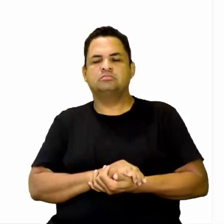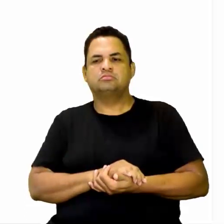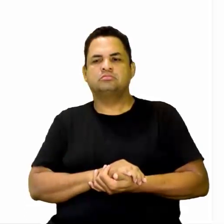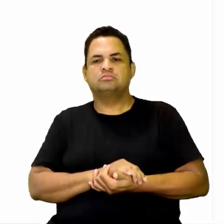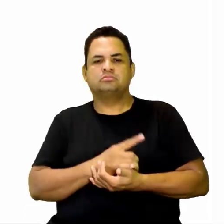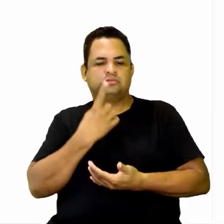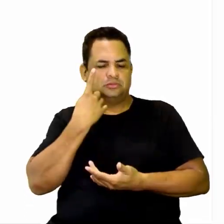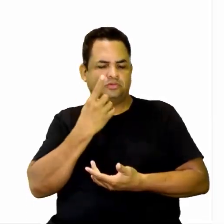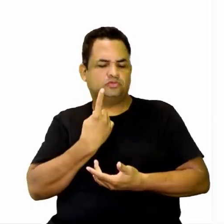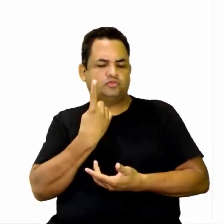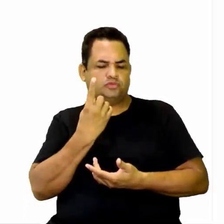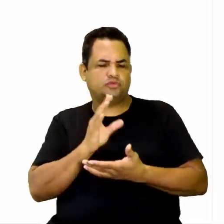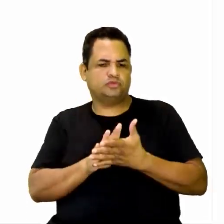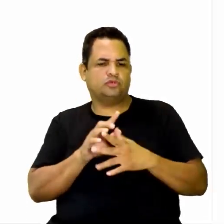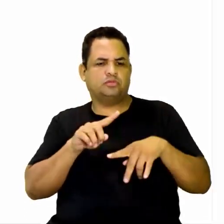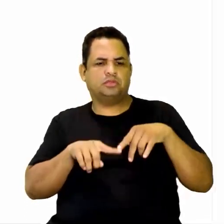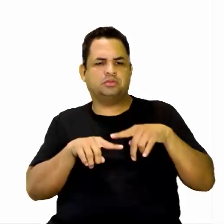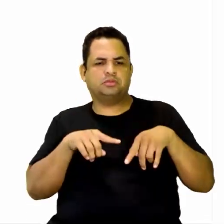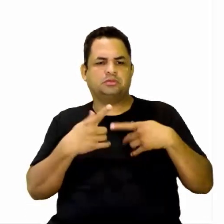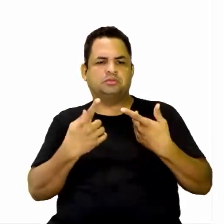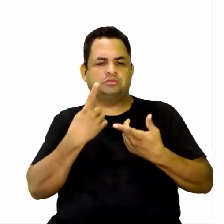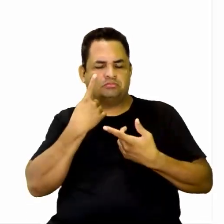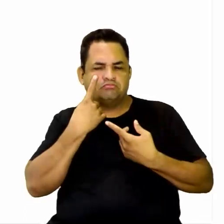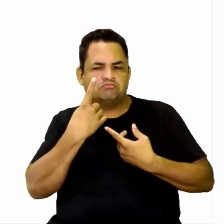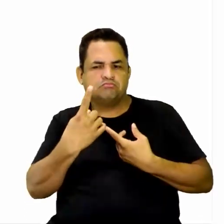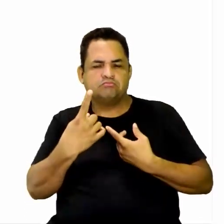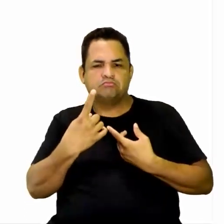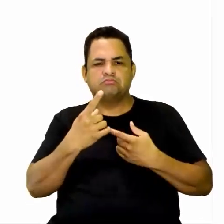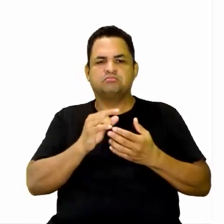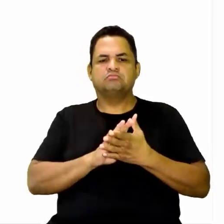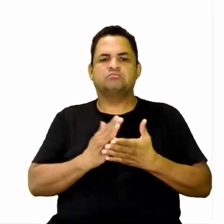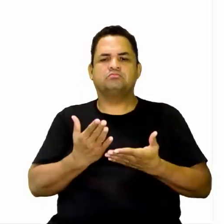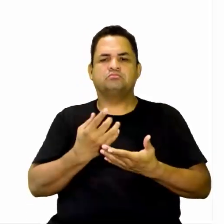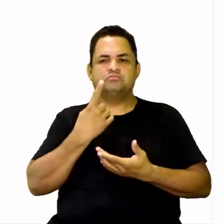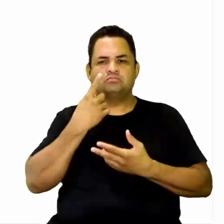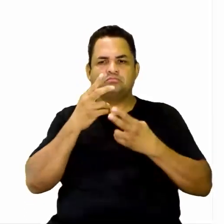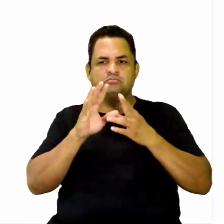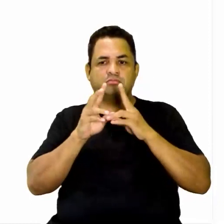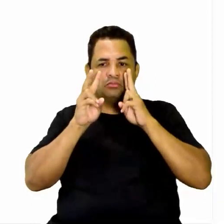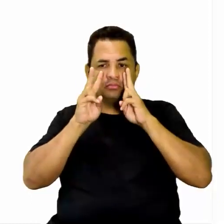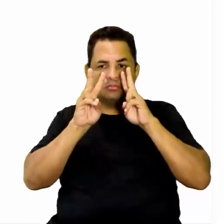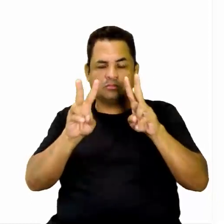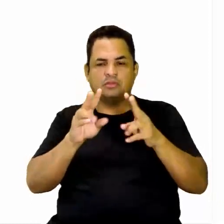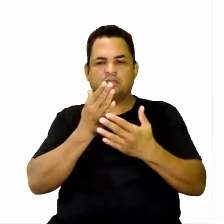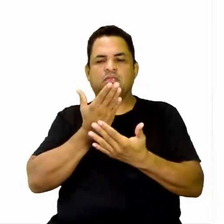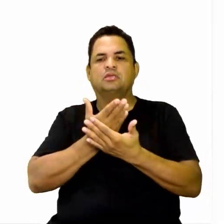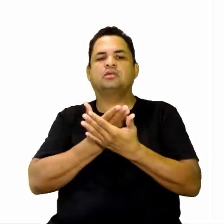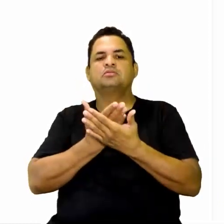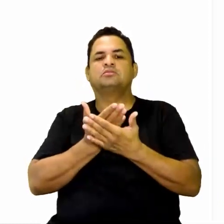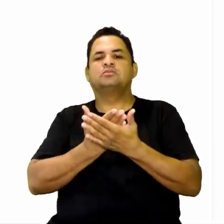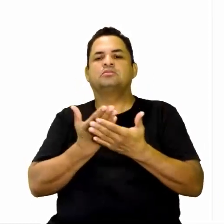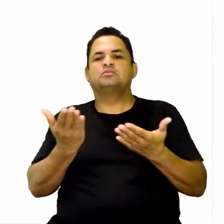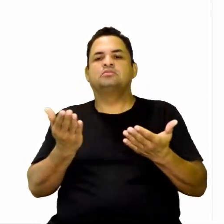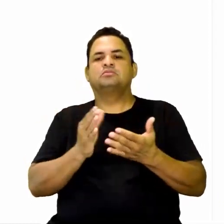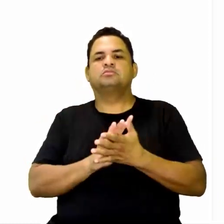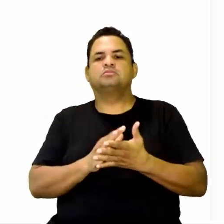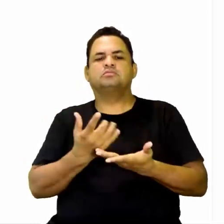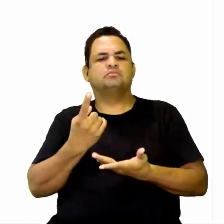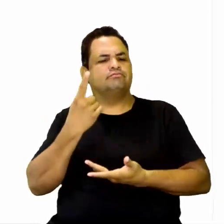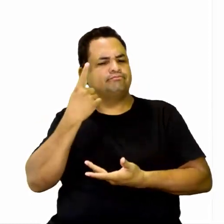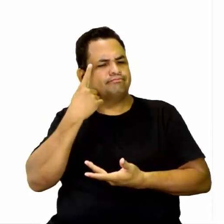você raciocinar aí, meu caro aluno? Você está aí de olho na nossa aula e você está simplesmente